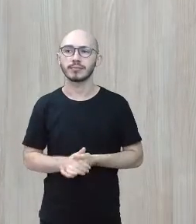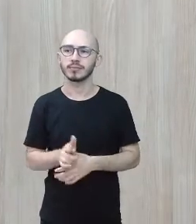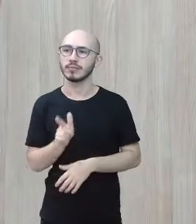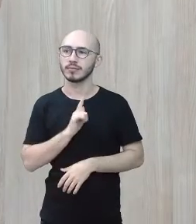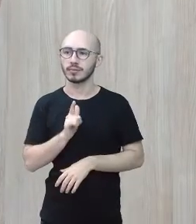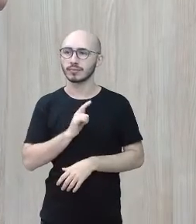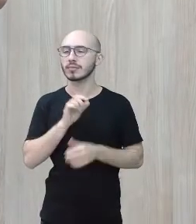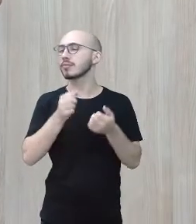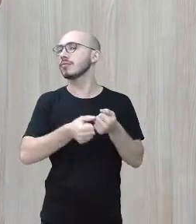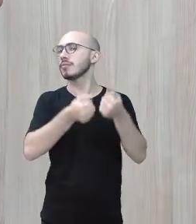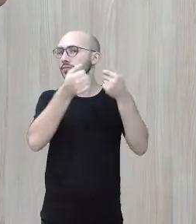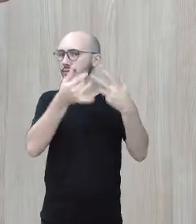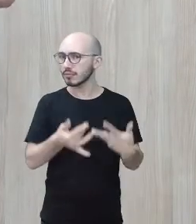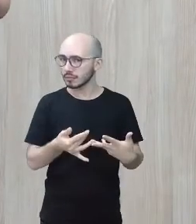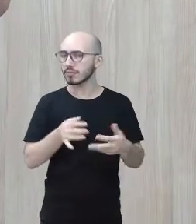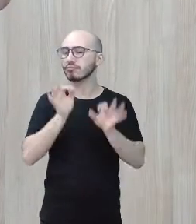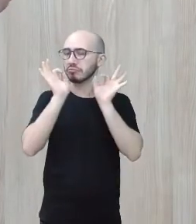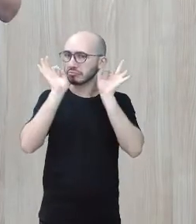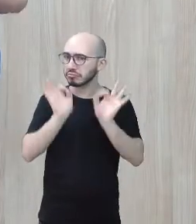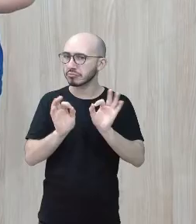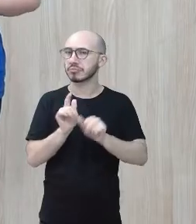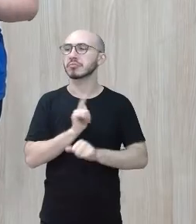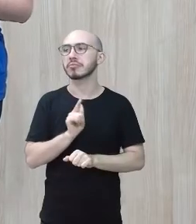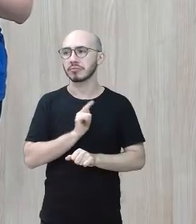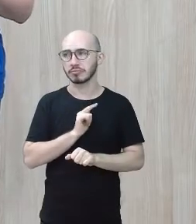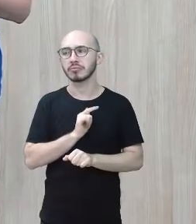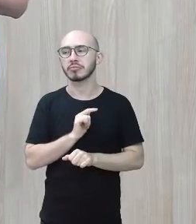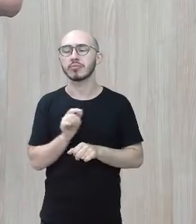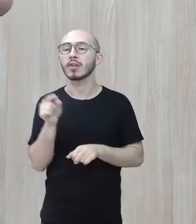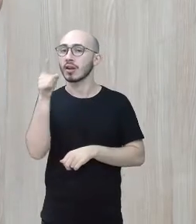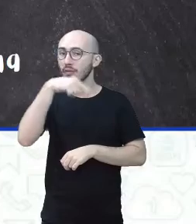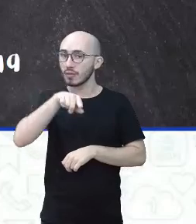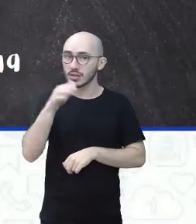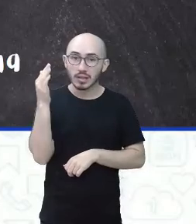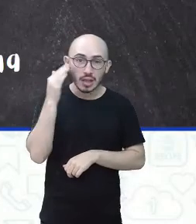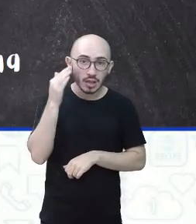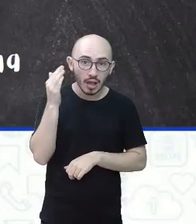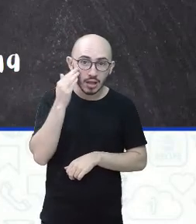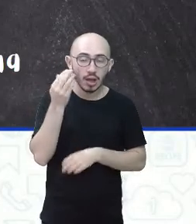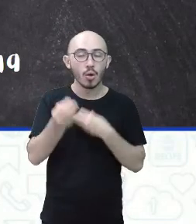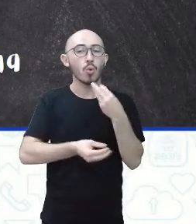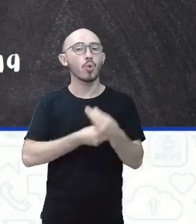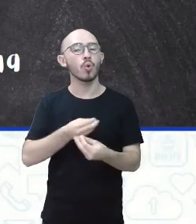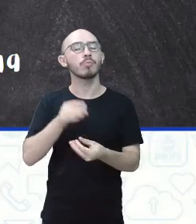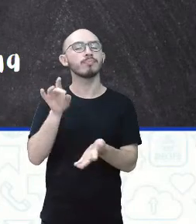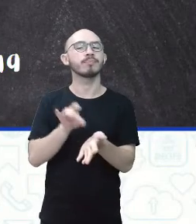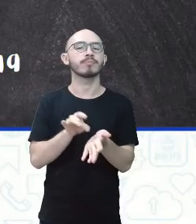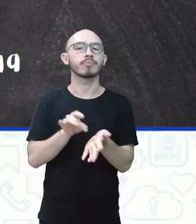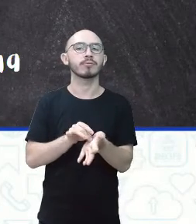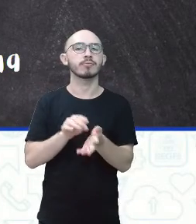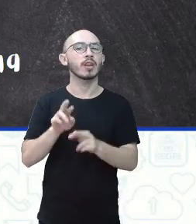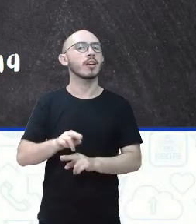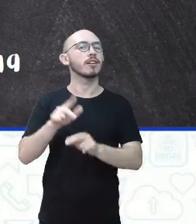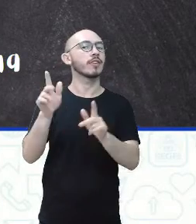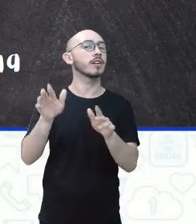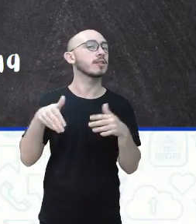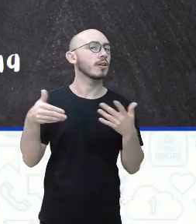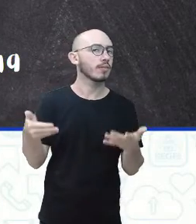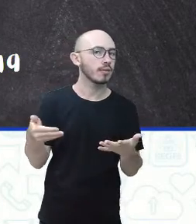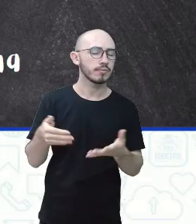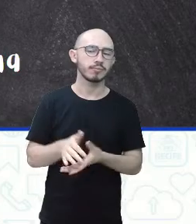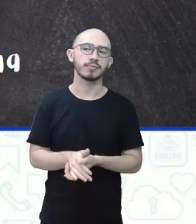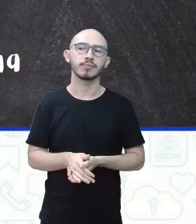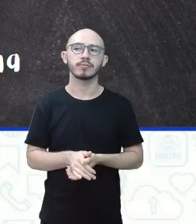a definição certinha, né, definição formal, para que você entendesse de fato qual que é essa diferença, né? Então a